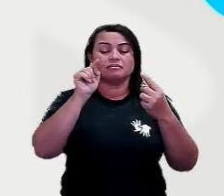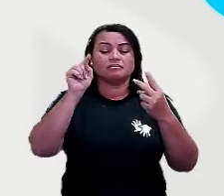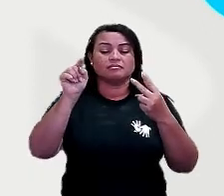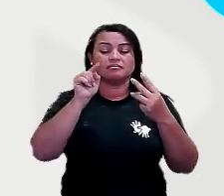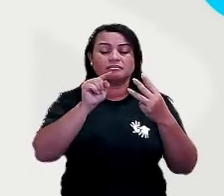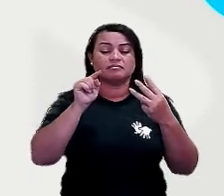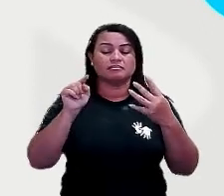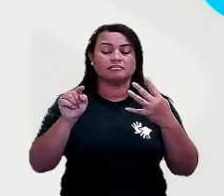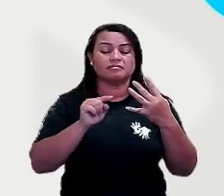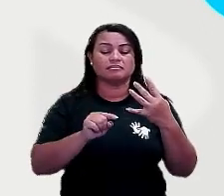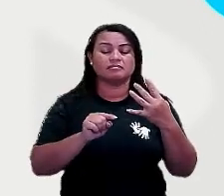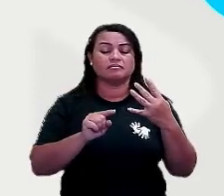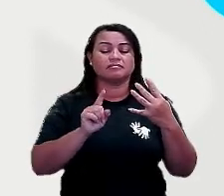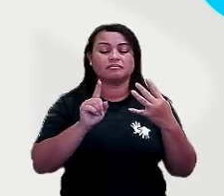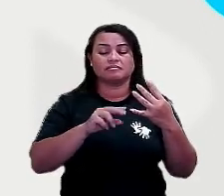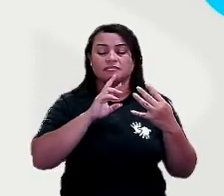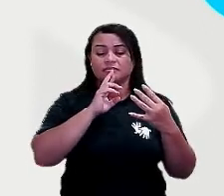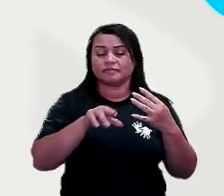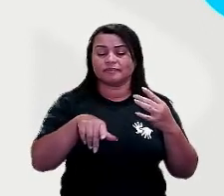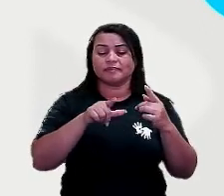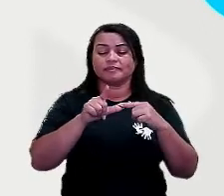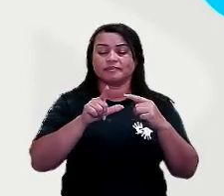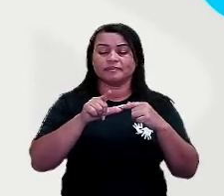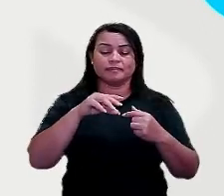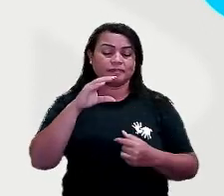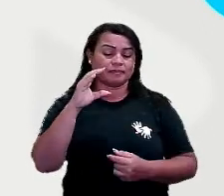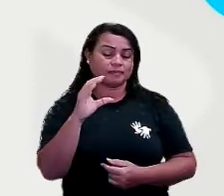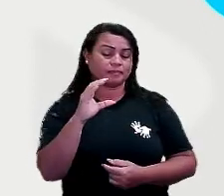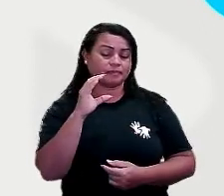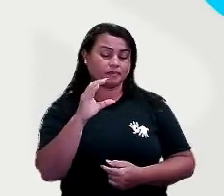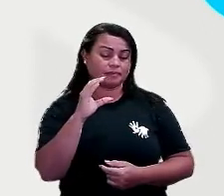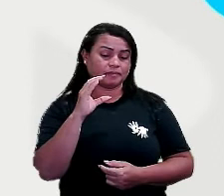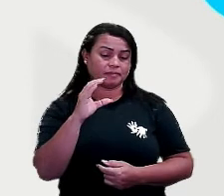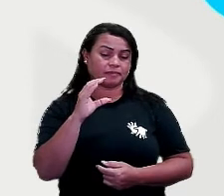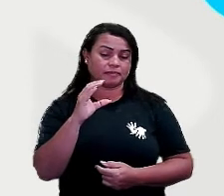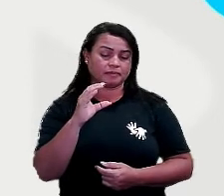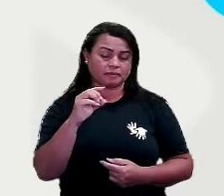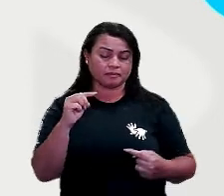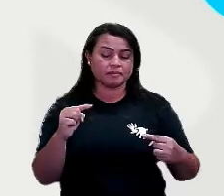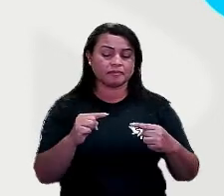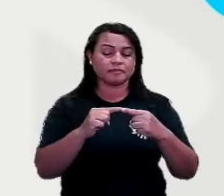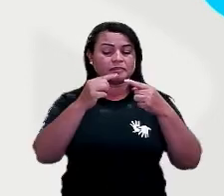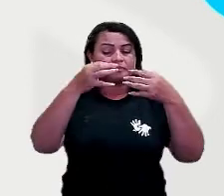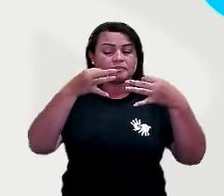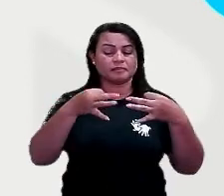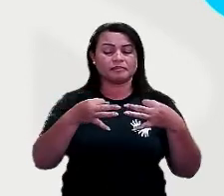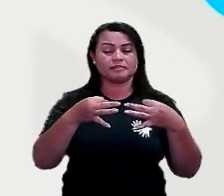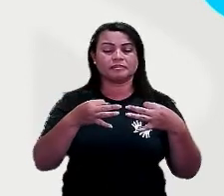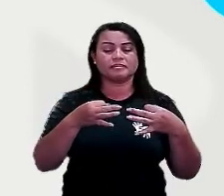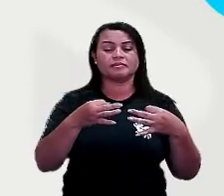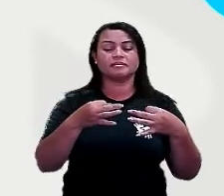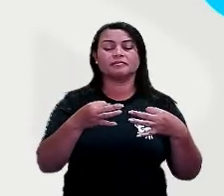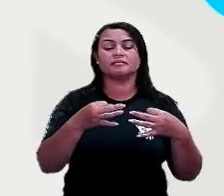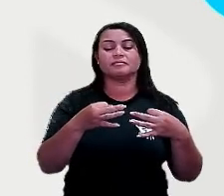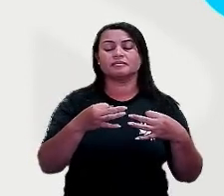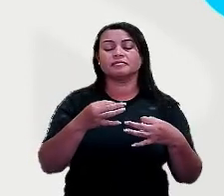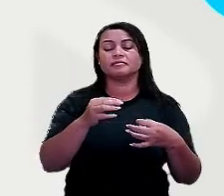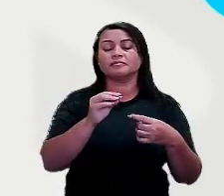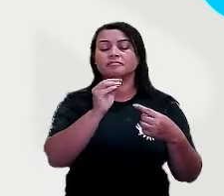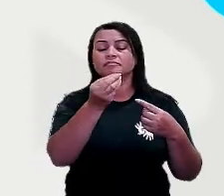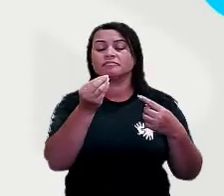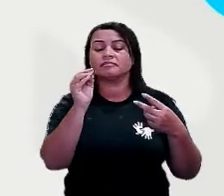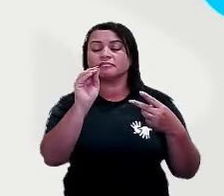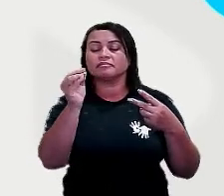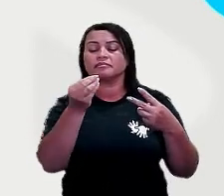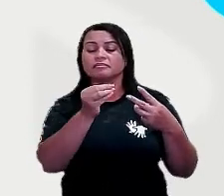a resposta é a letra C, não é? A letra C seria a resposta mais adequada para